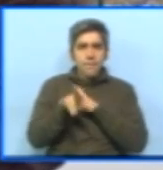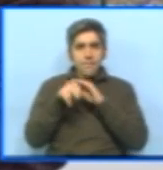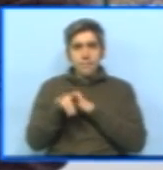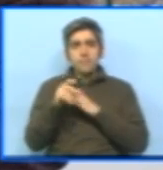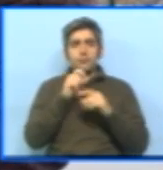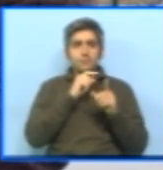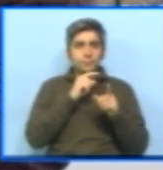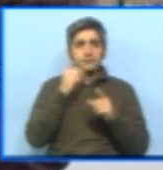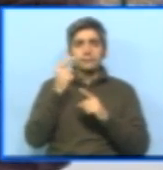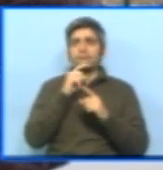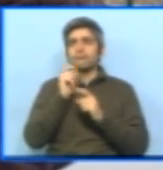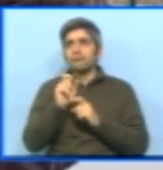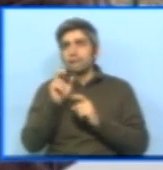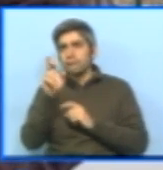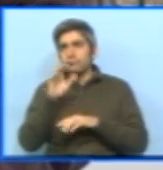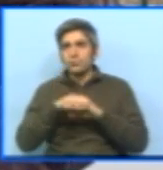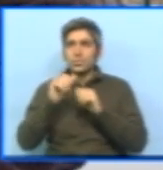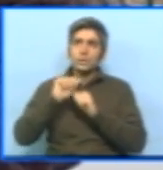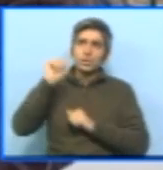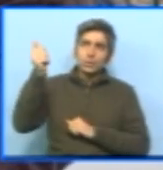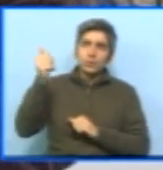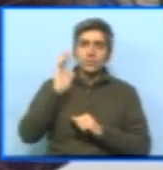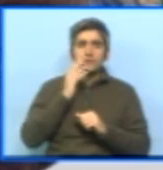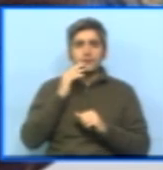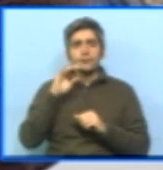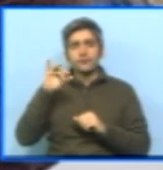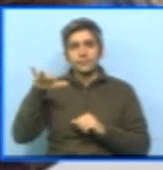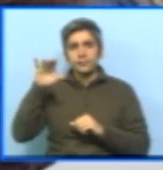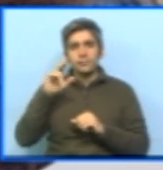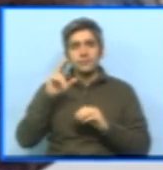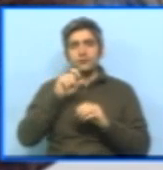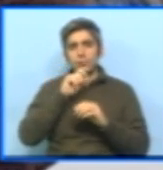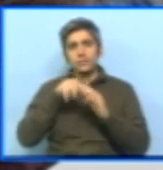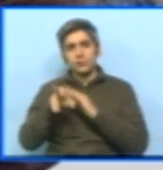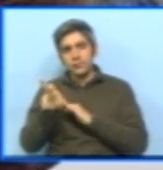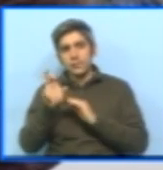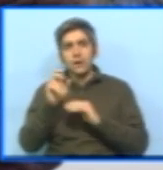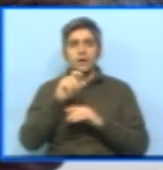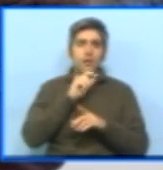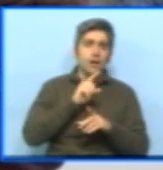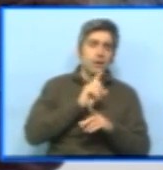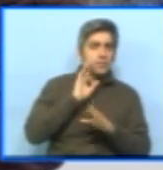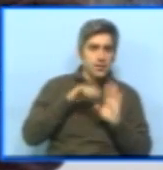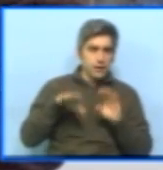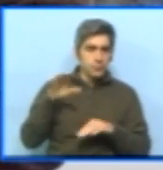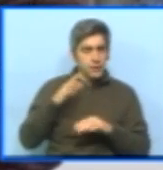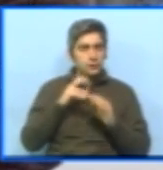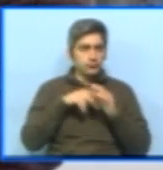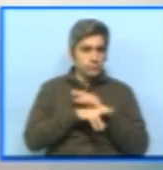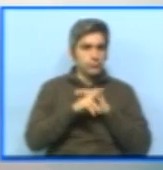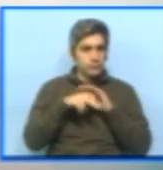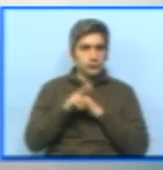vezes não é possível devido à sua distância, à sua localização, não é possível ir a todas, mas mesmo onde não é possível